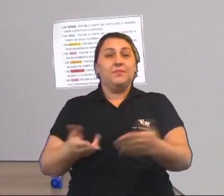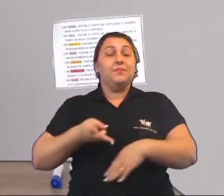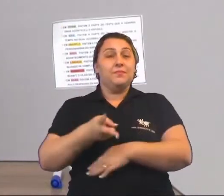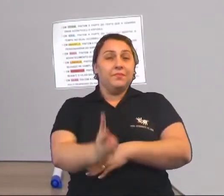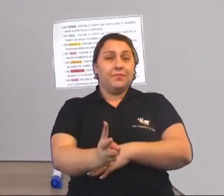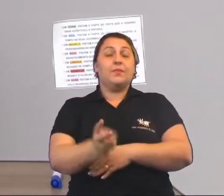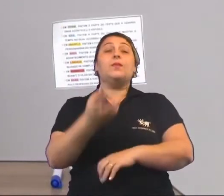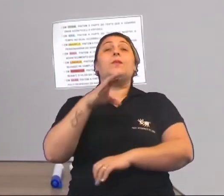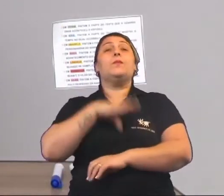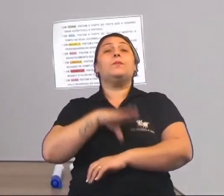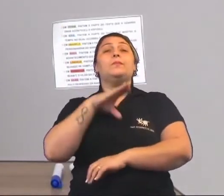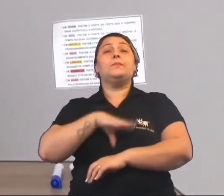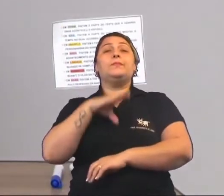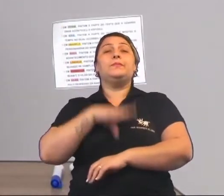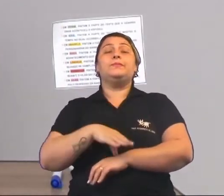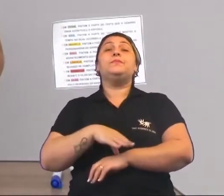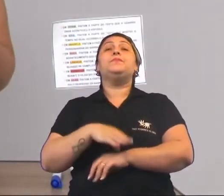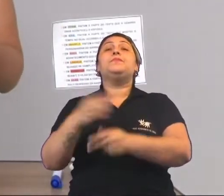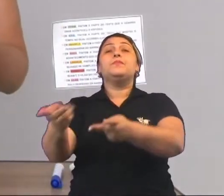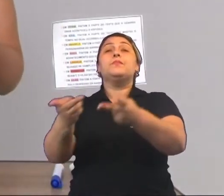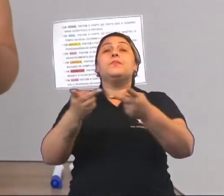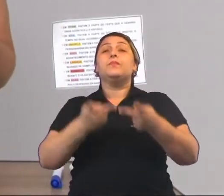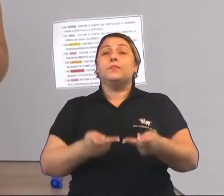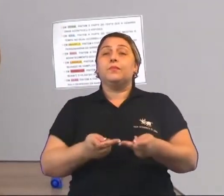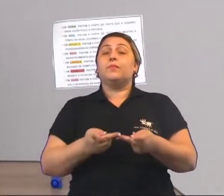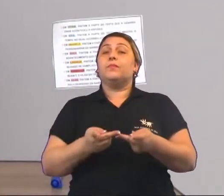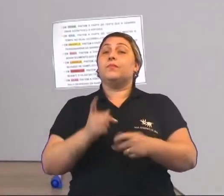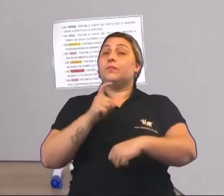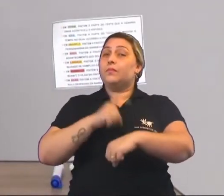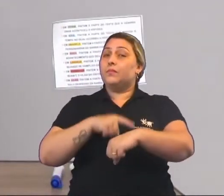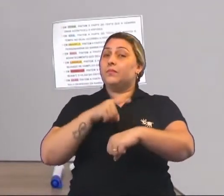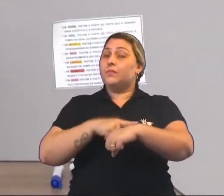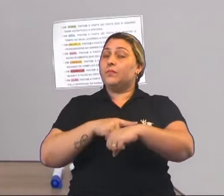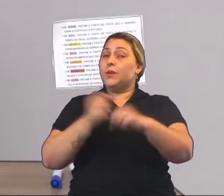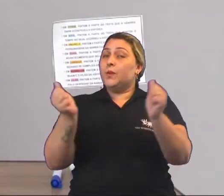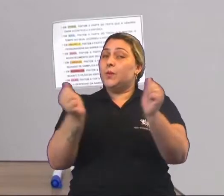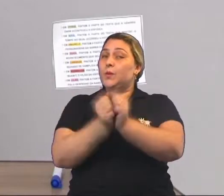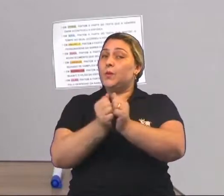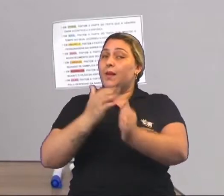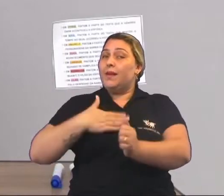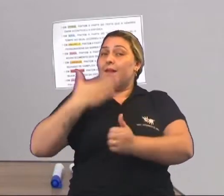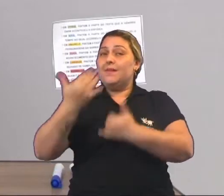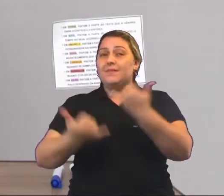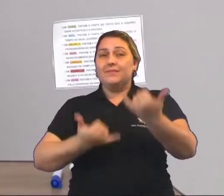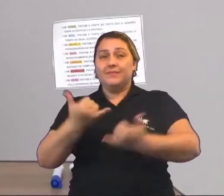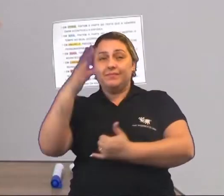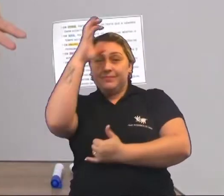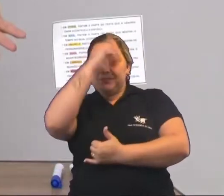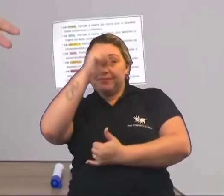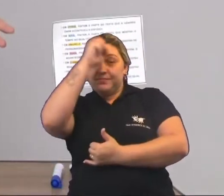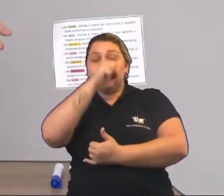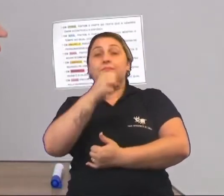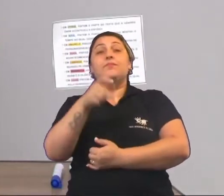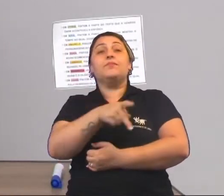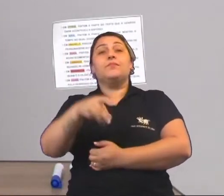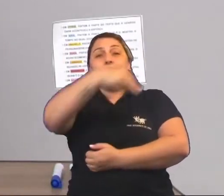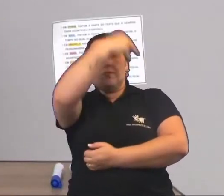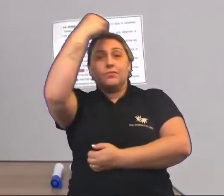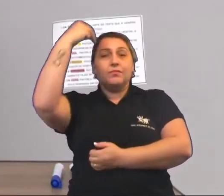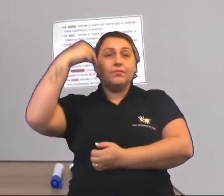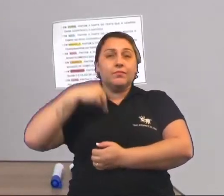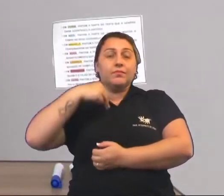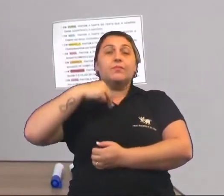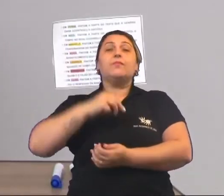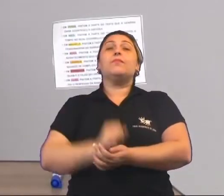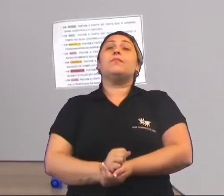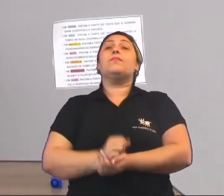no componente de língua portuguesa e eu quero convidar você nesse momento a embarcar nessa aventura do aprendizado. Sou a professora Marilane